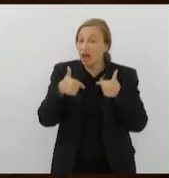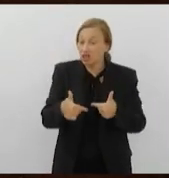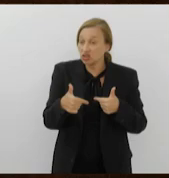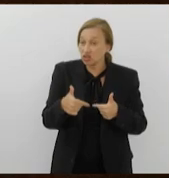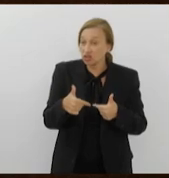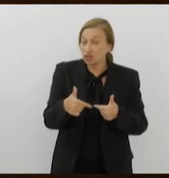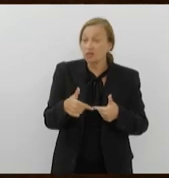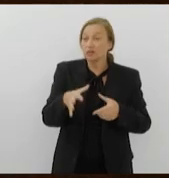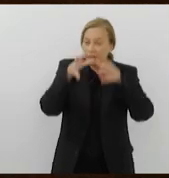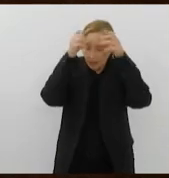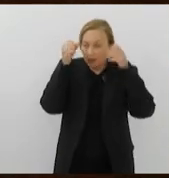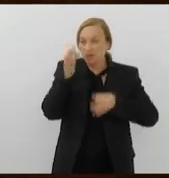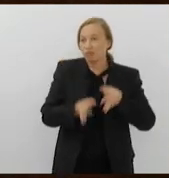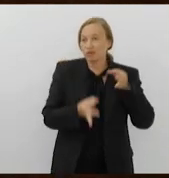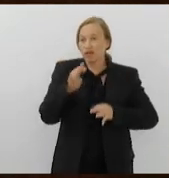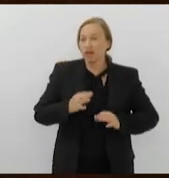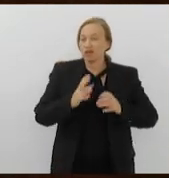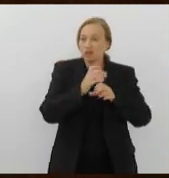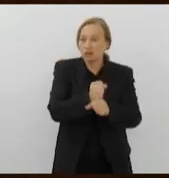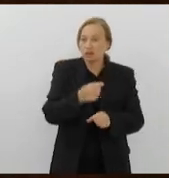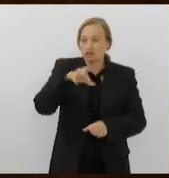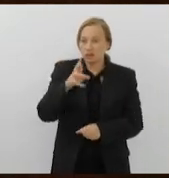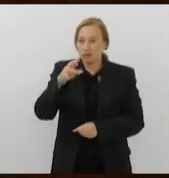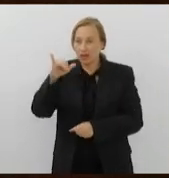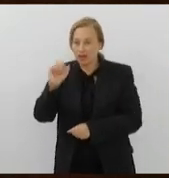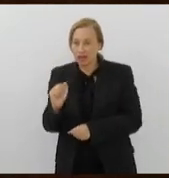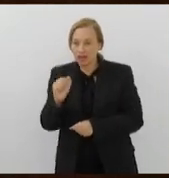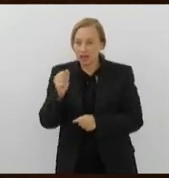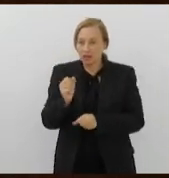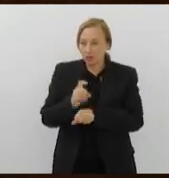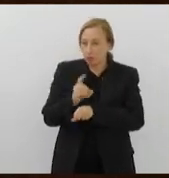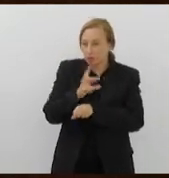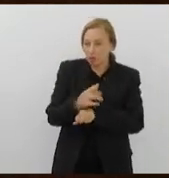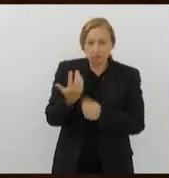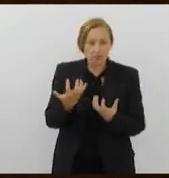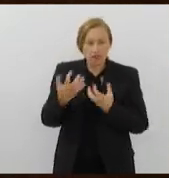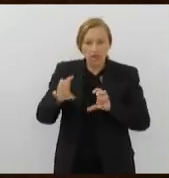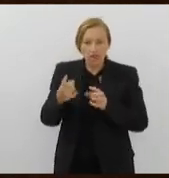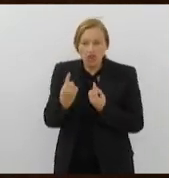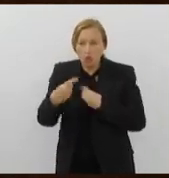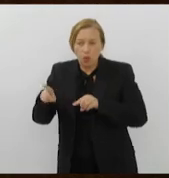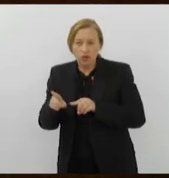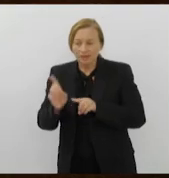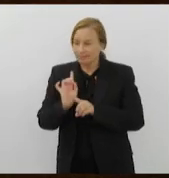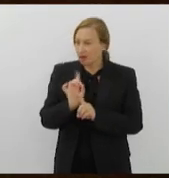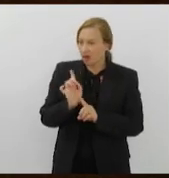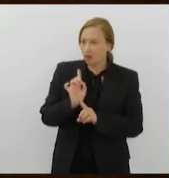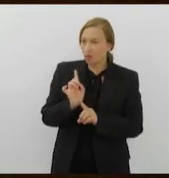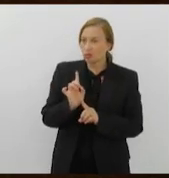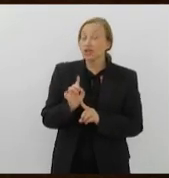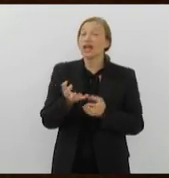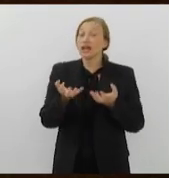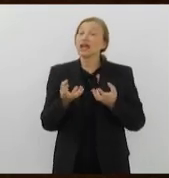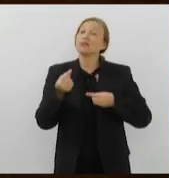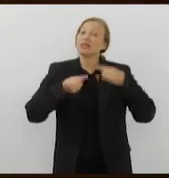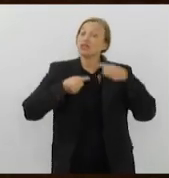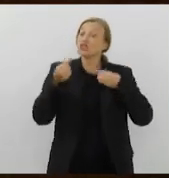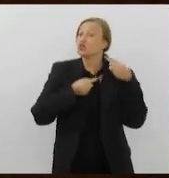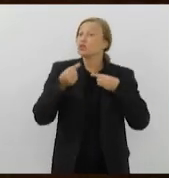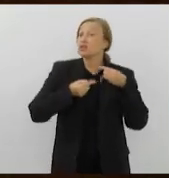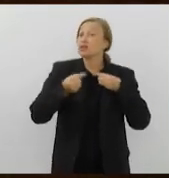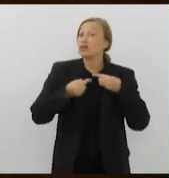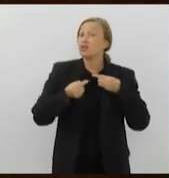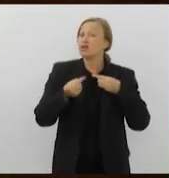pelo Tribunal de Contas, pela doutora Mariana. Ninguém aqui quer atropelar, ninguém aqui quer que essa discussão fique só